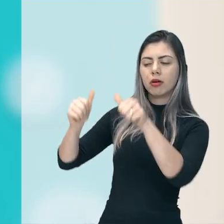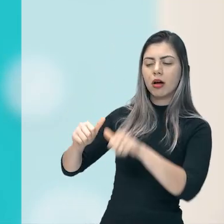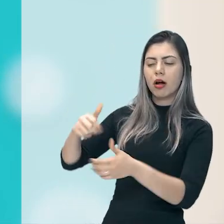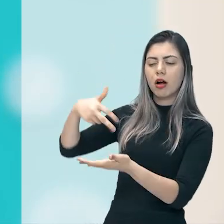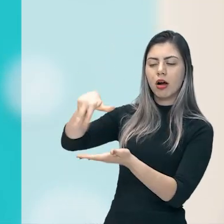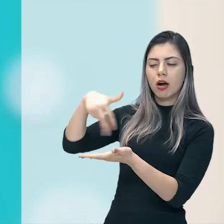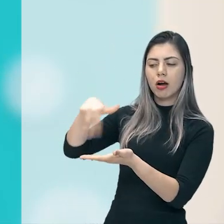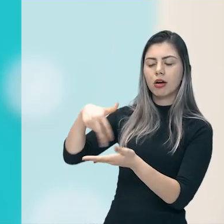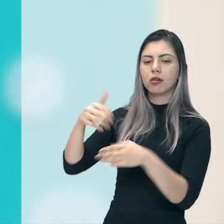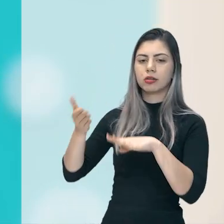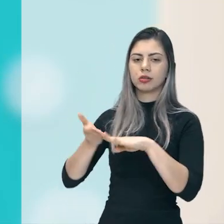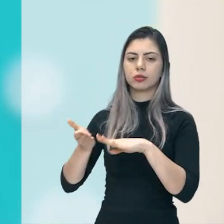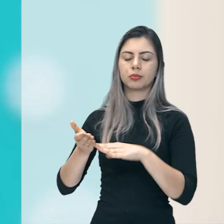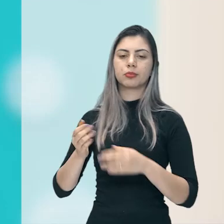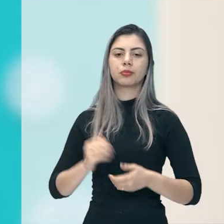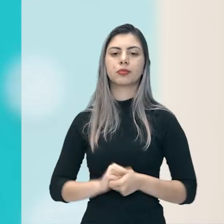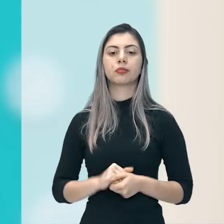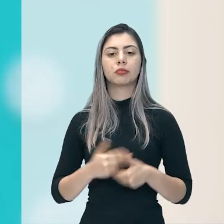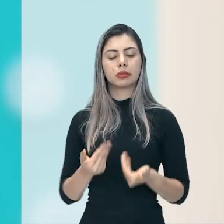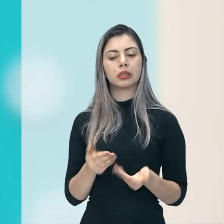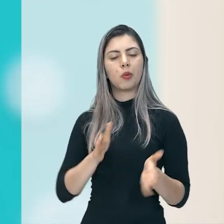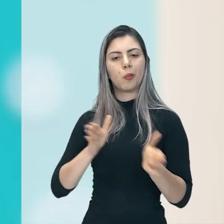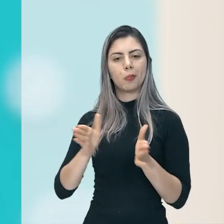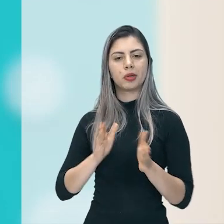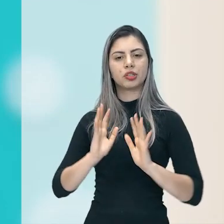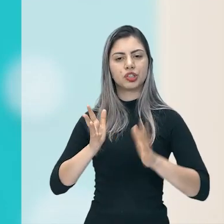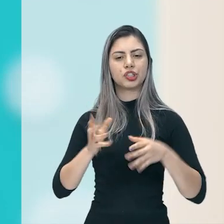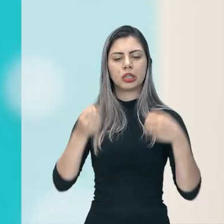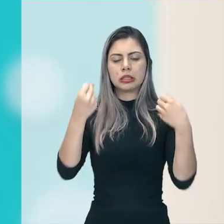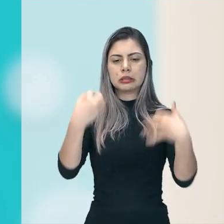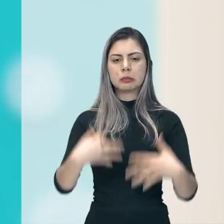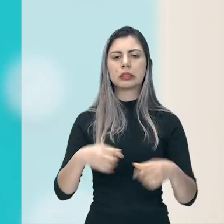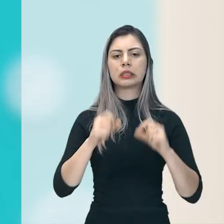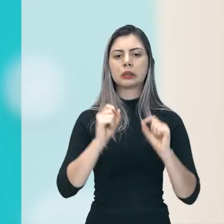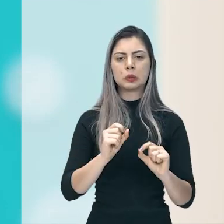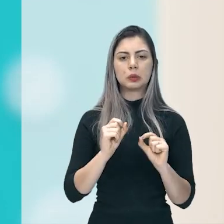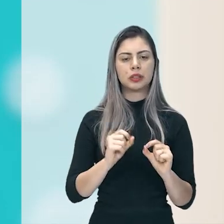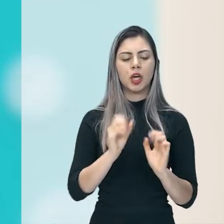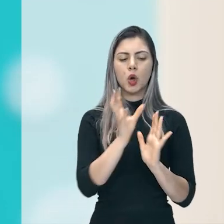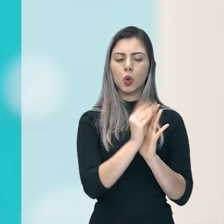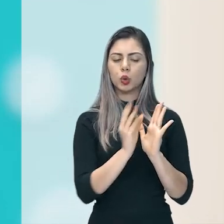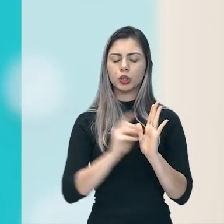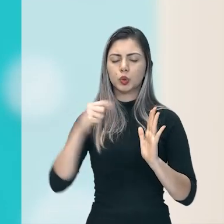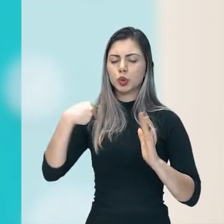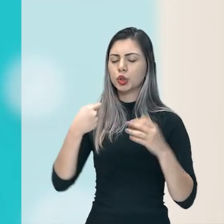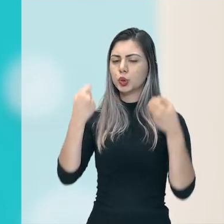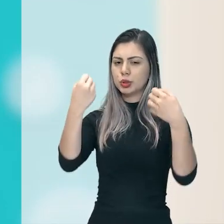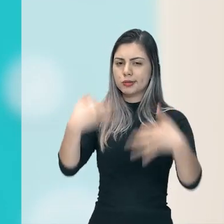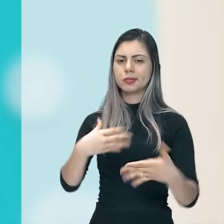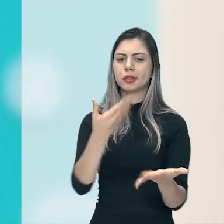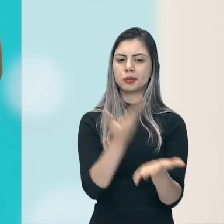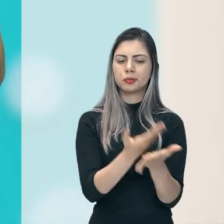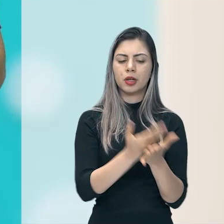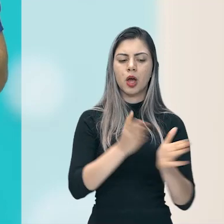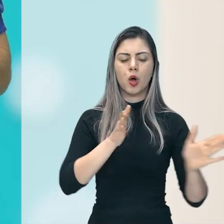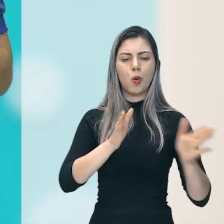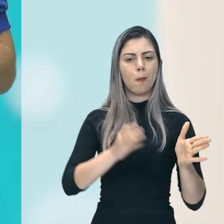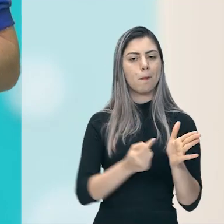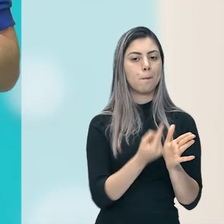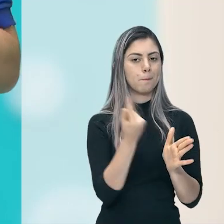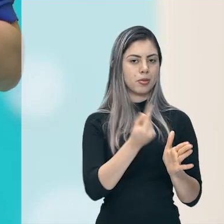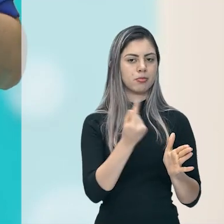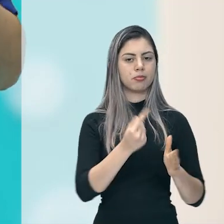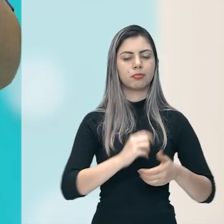certo? Então, dentro desse momento, nós falamos sobre todo o conteúdo que nós demos, né, nossa primeira